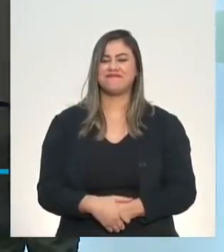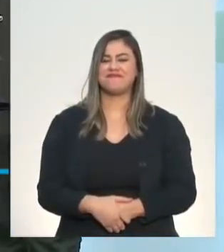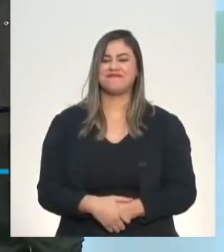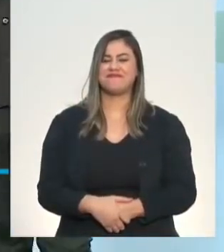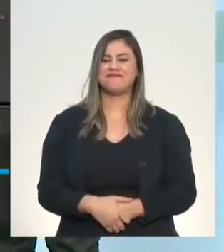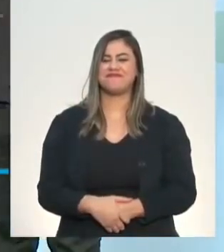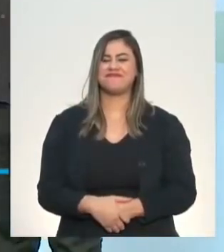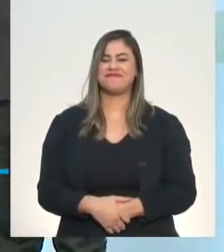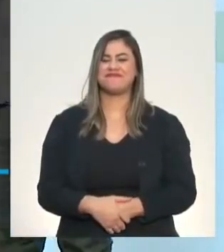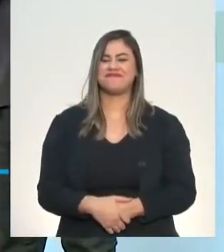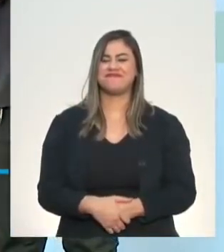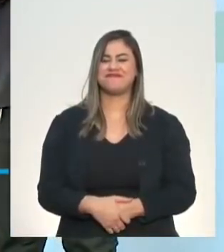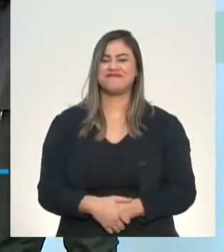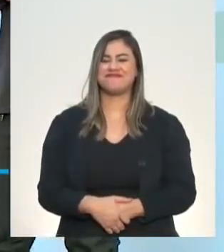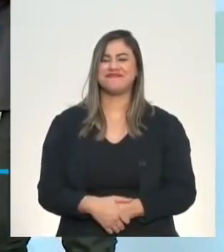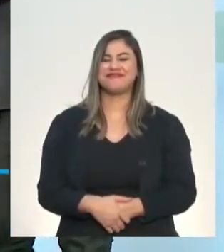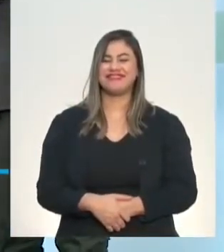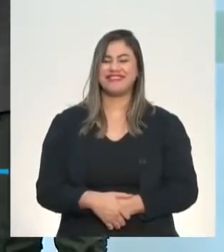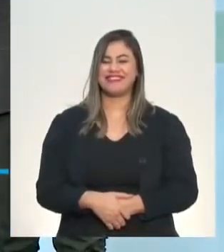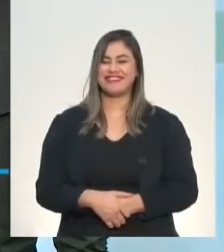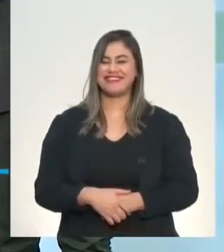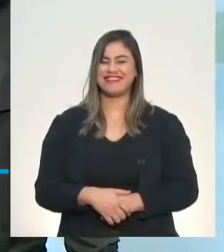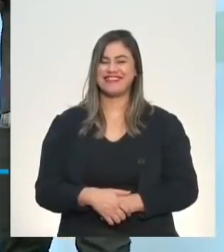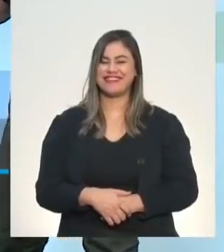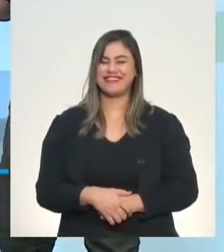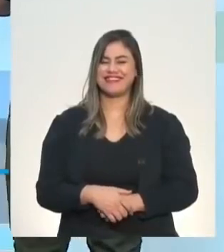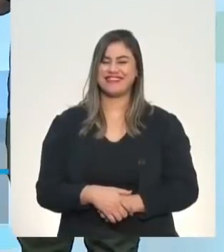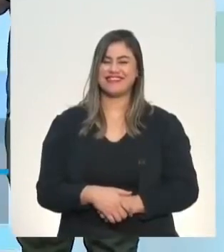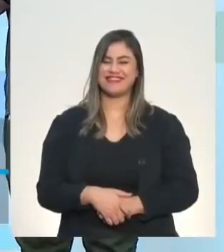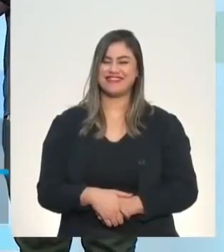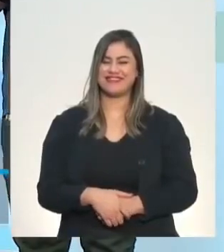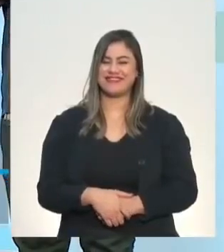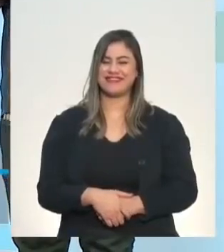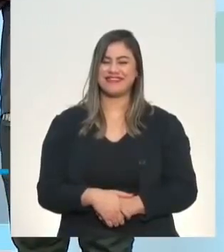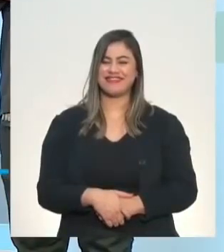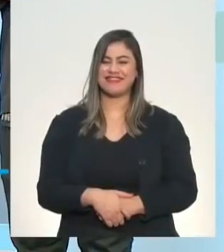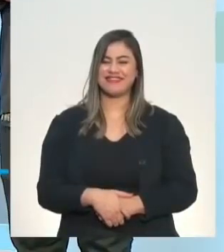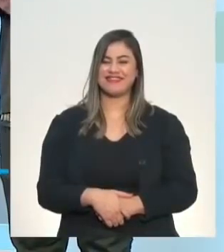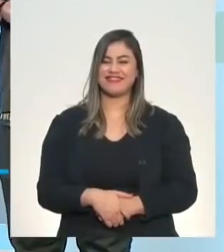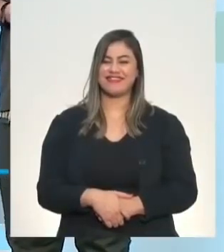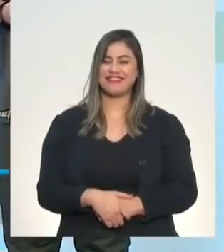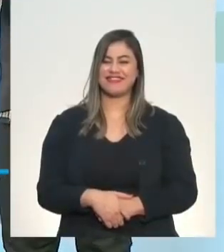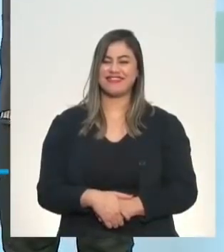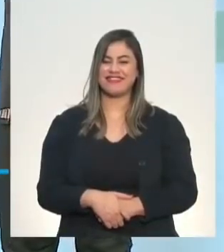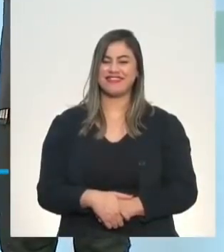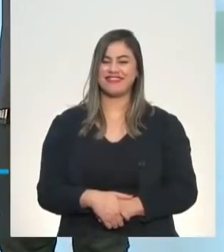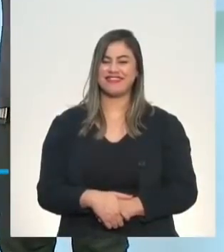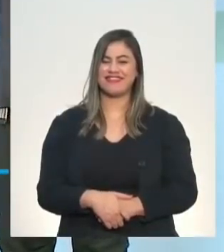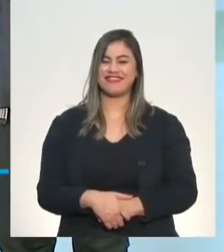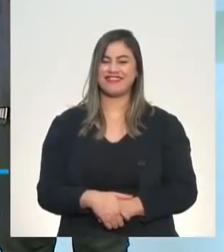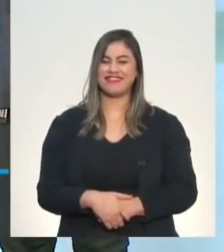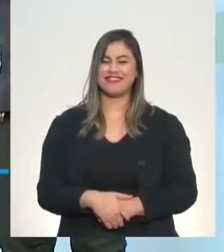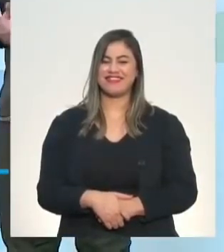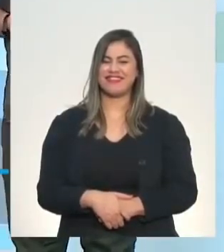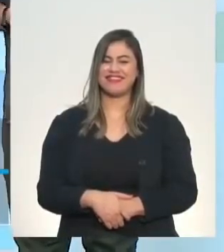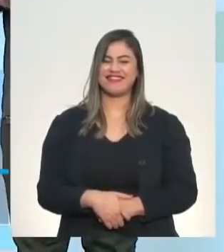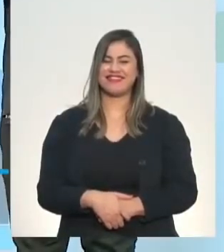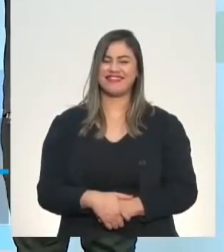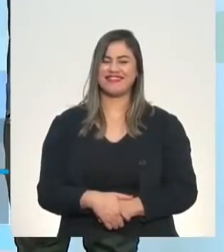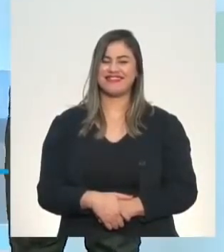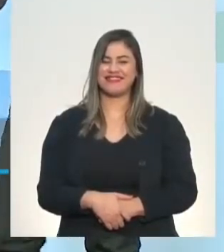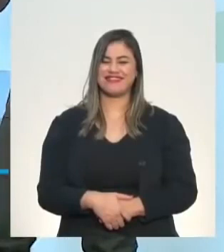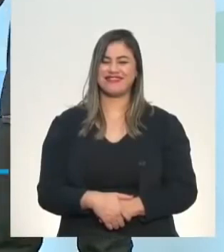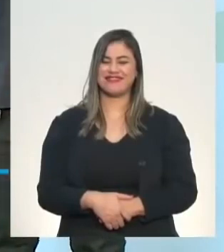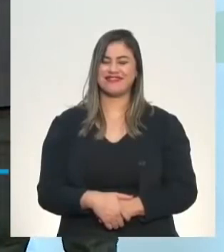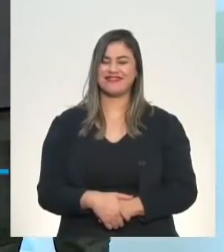da frente do Ed. Pronto, olha lá. Ed, eu e Ed estamos aqui. Não, aqui. High five, João. Hi.